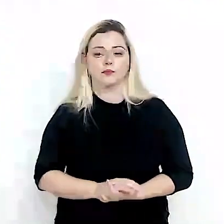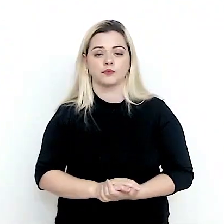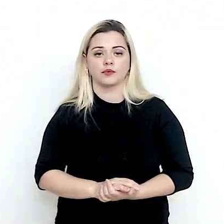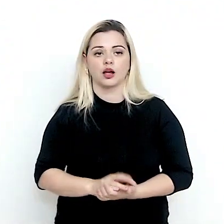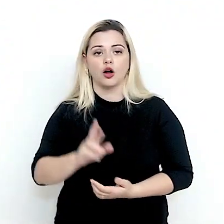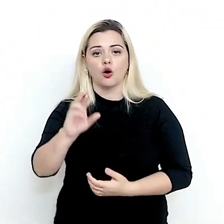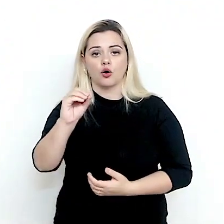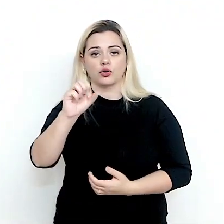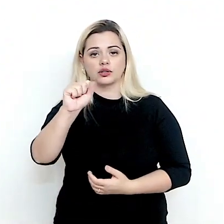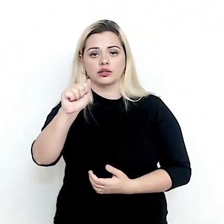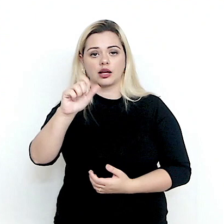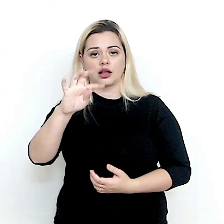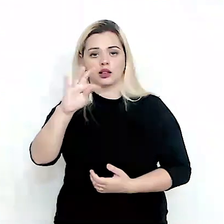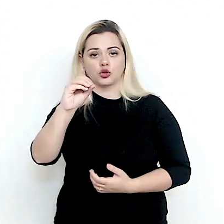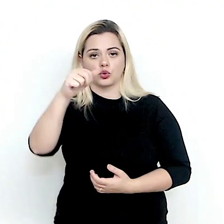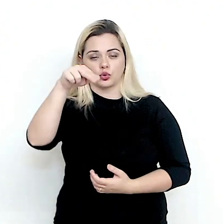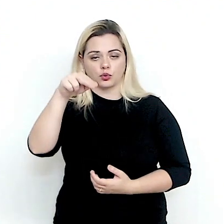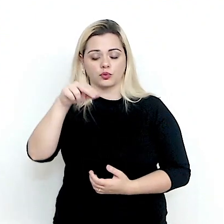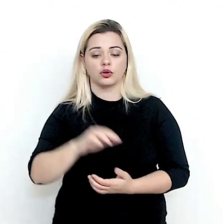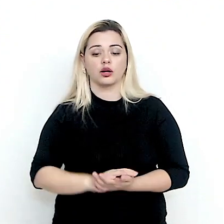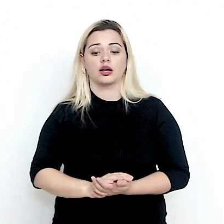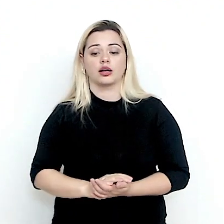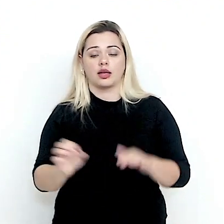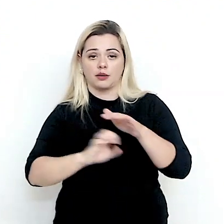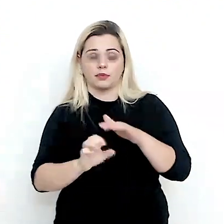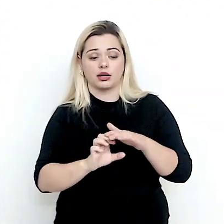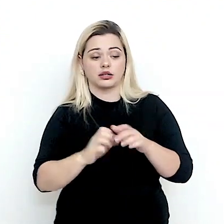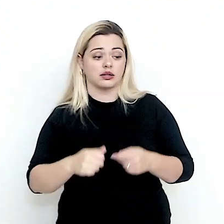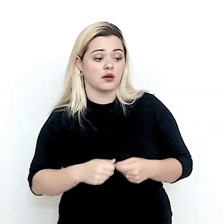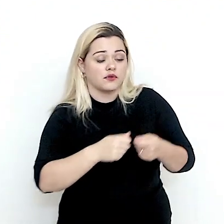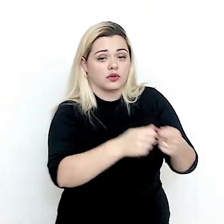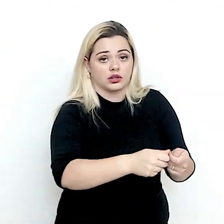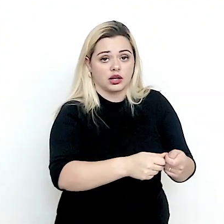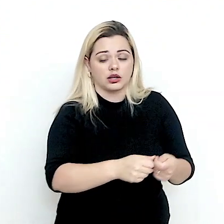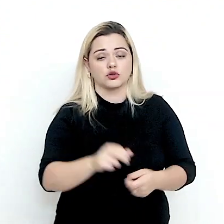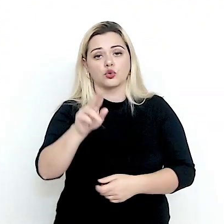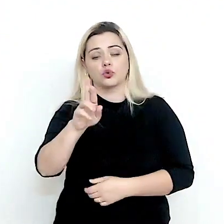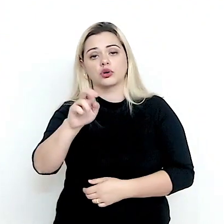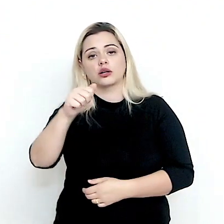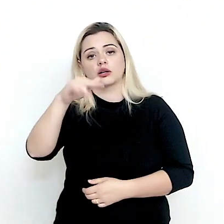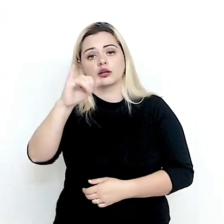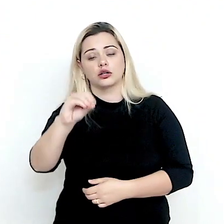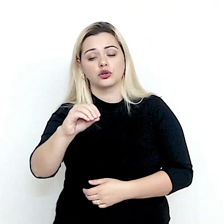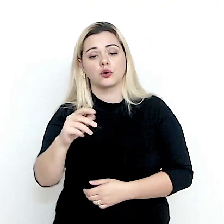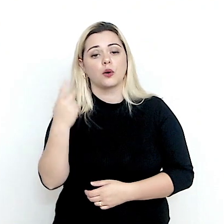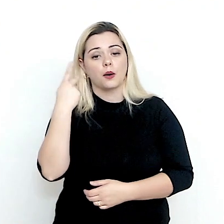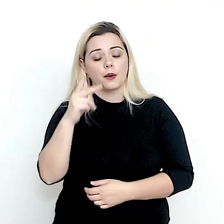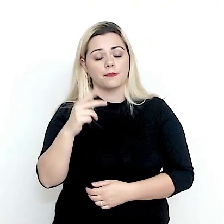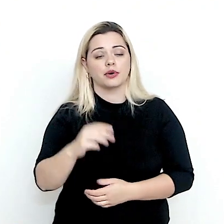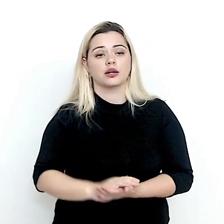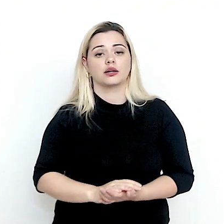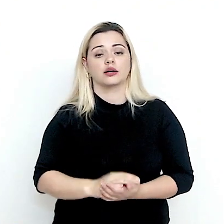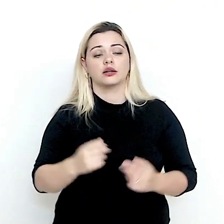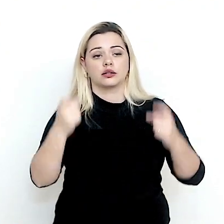Rosatom, né, que é a estatal russa nuclear, fornece concentrado de urânio para as usinas de Angra 1 e Angra